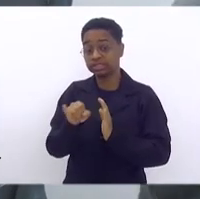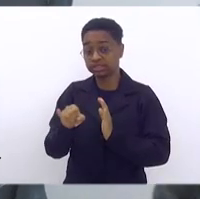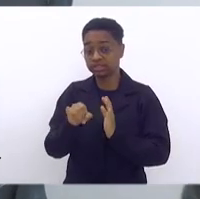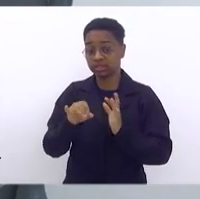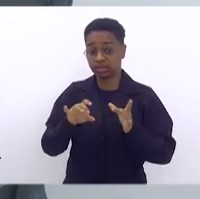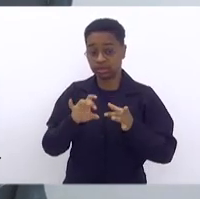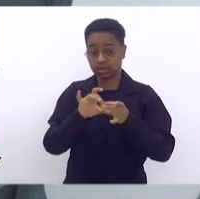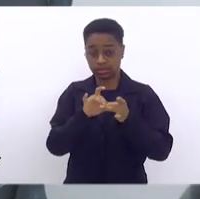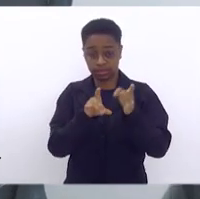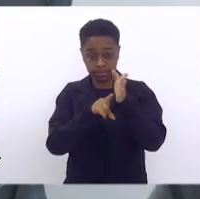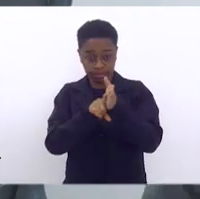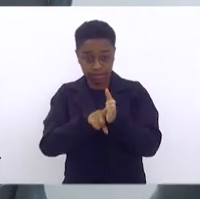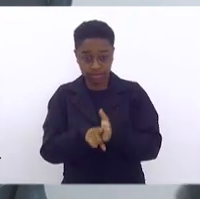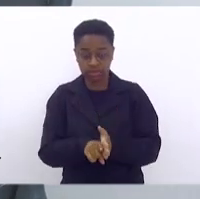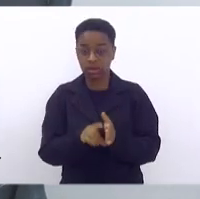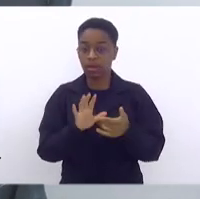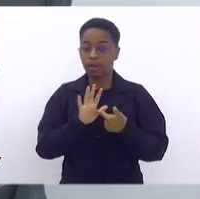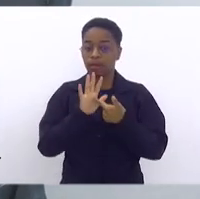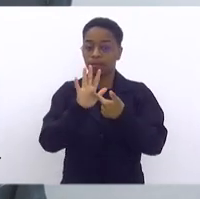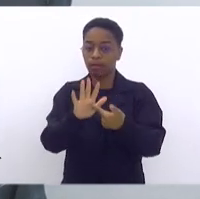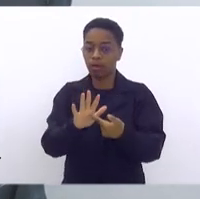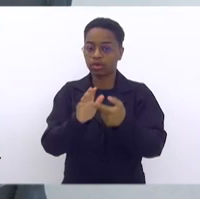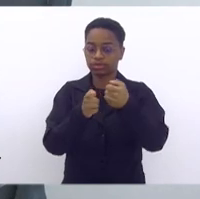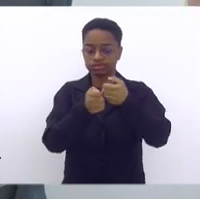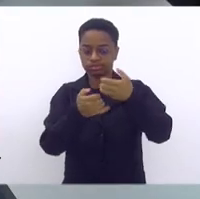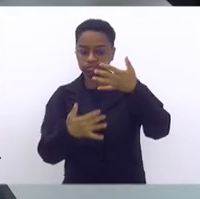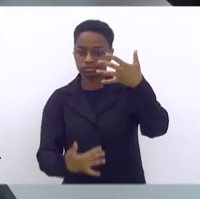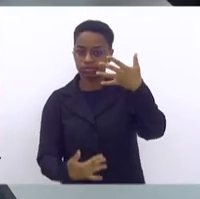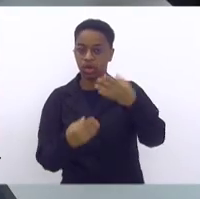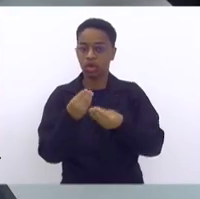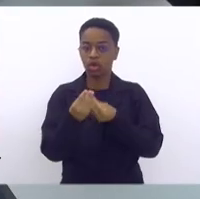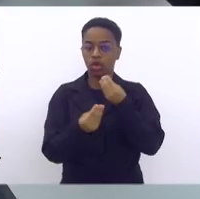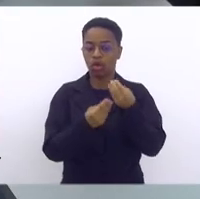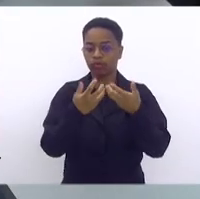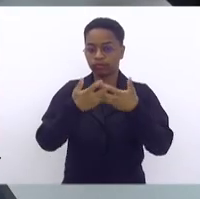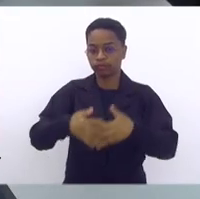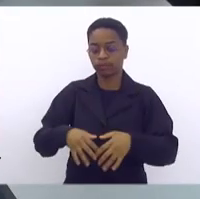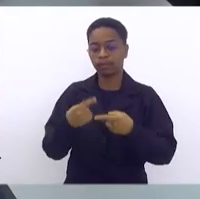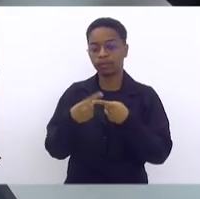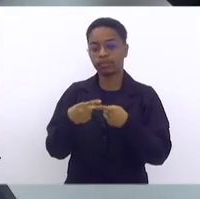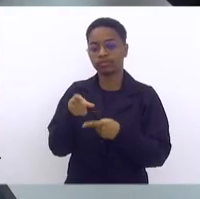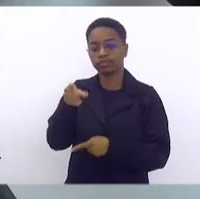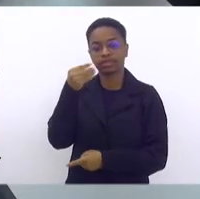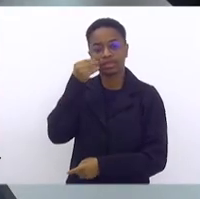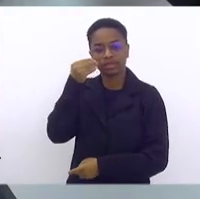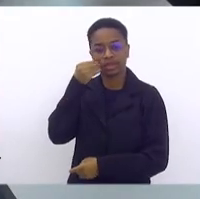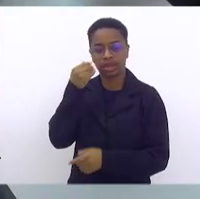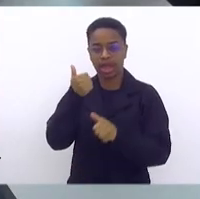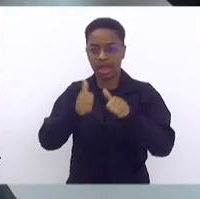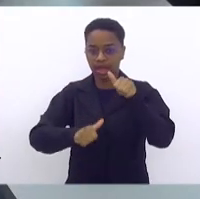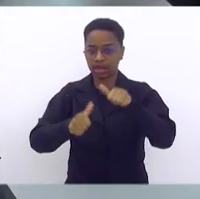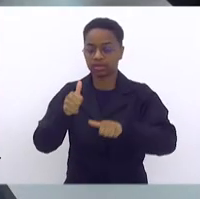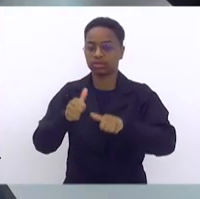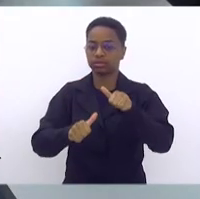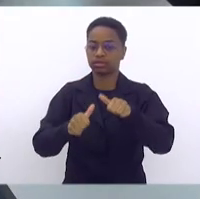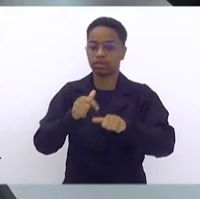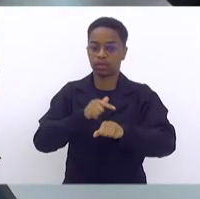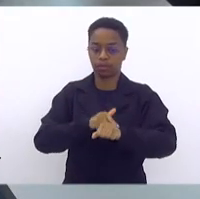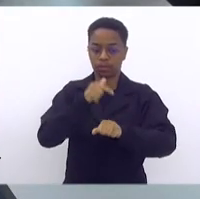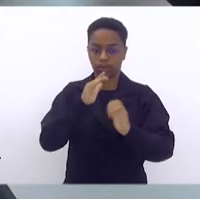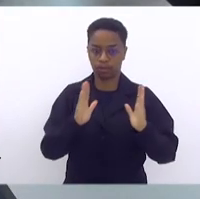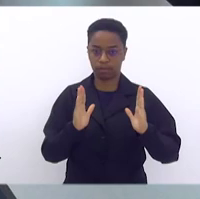pesquisa, tem um desdobramento, na medida em que a senhora tenta fazer uma análise de um determinado